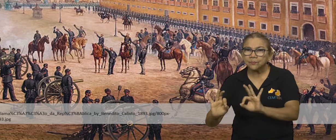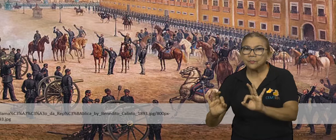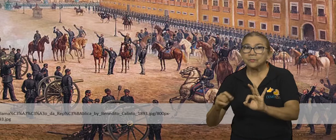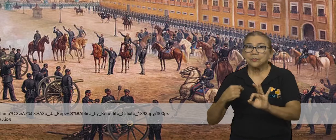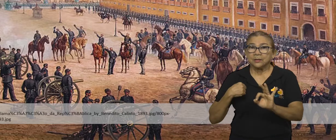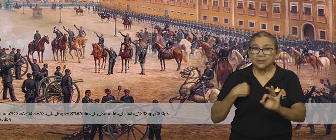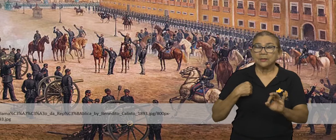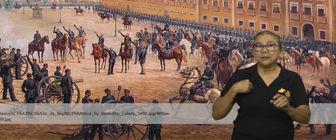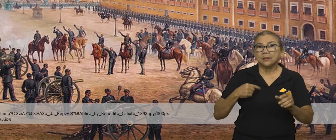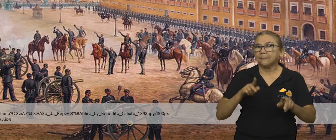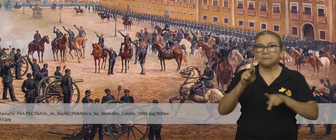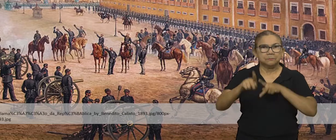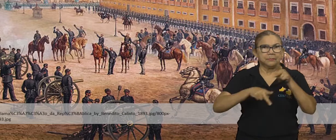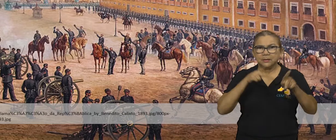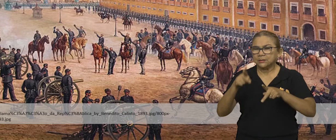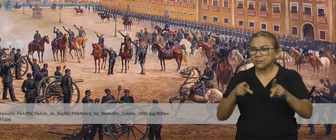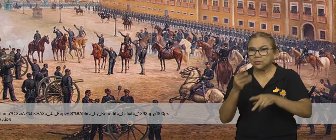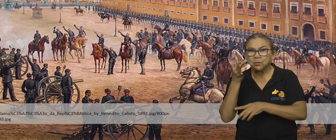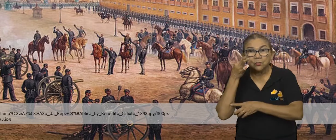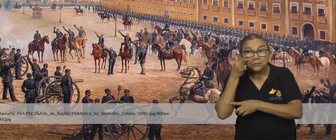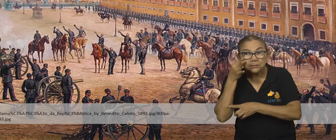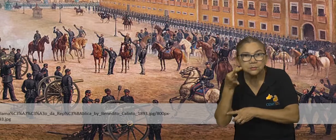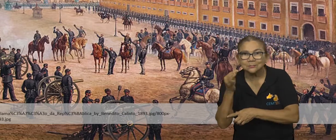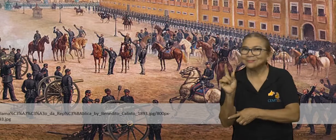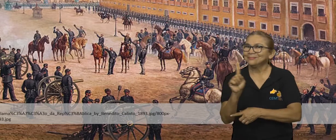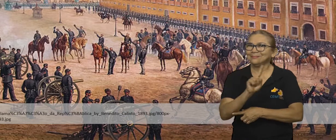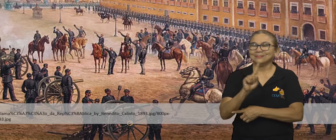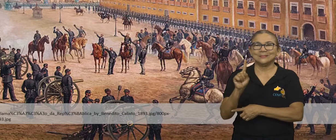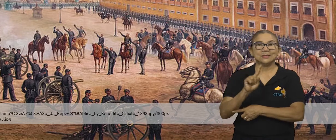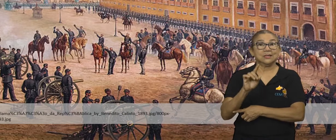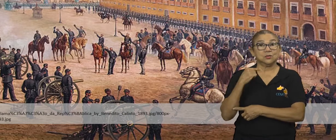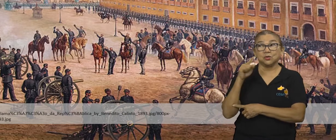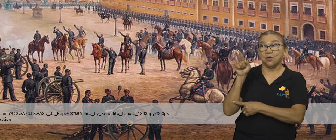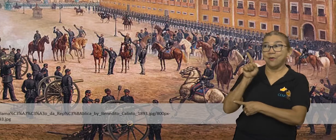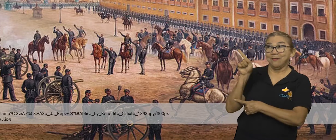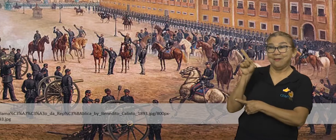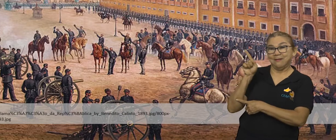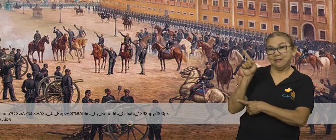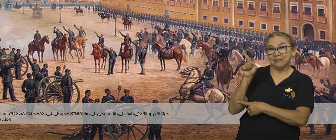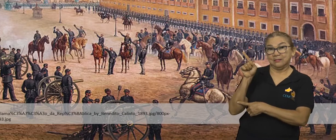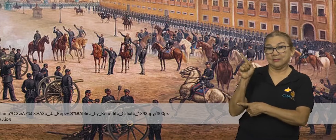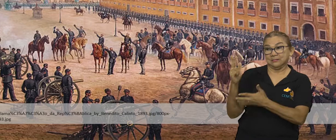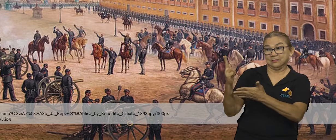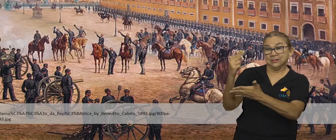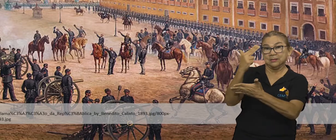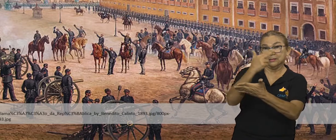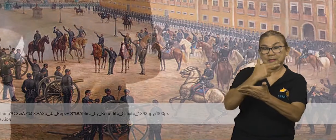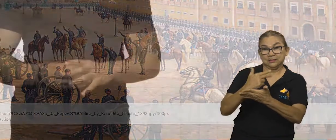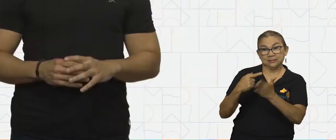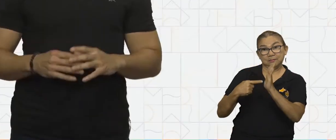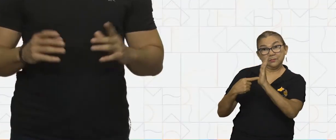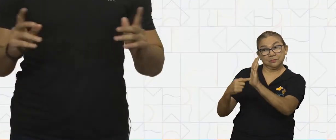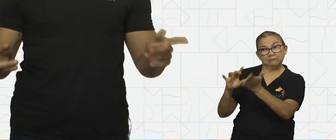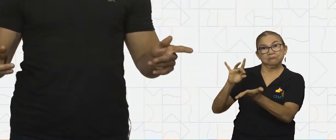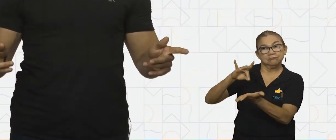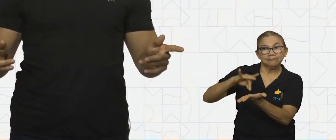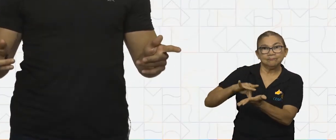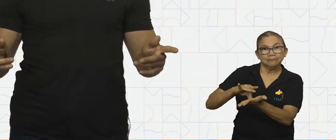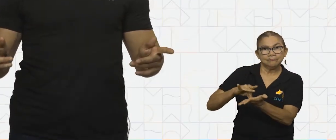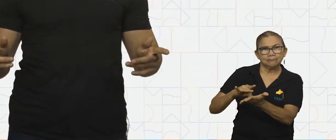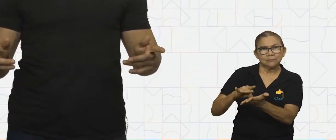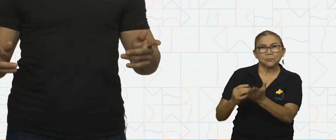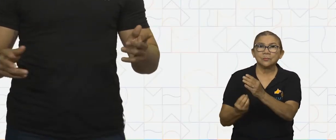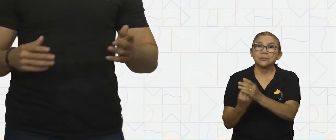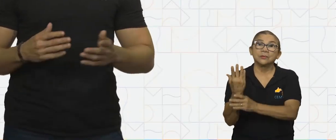participação civil durante o movimento. Esse quadro é considerado um dos mais realistas relacionados ao episódio. A Proclamação